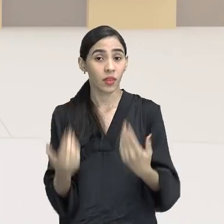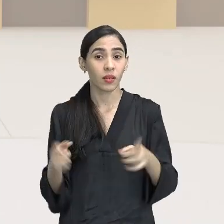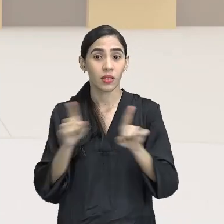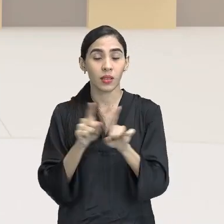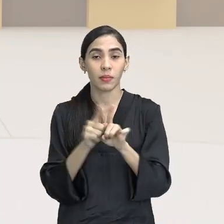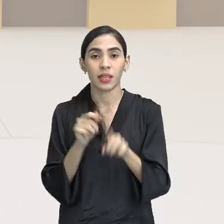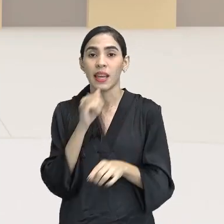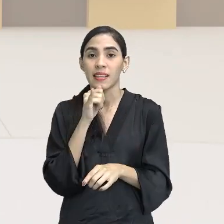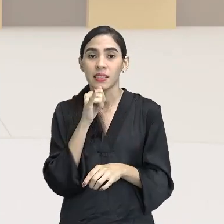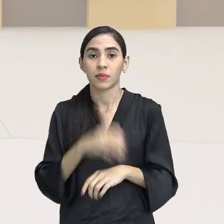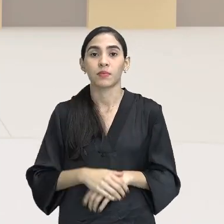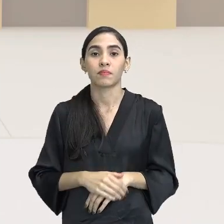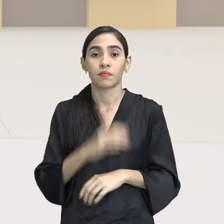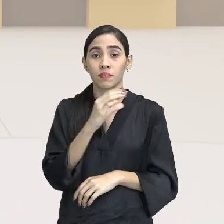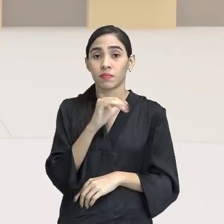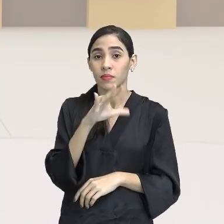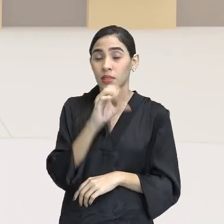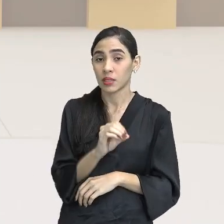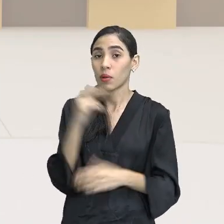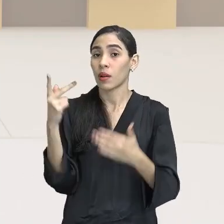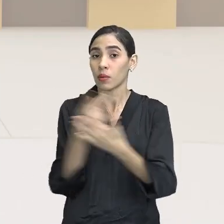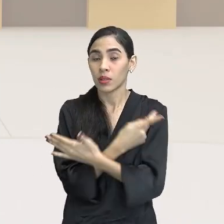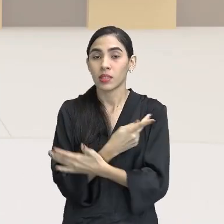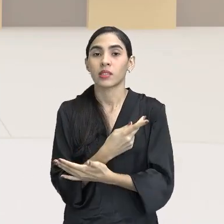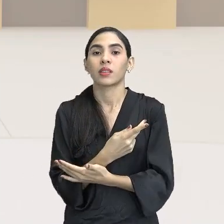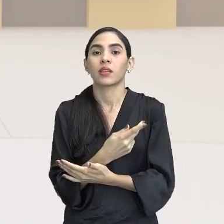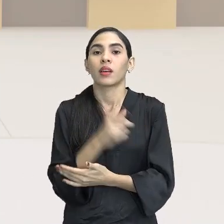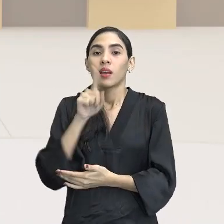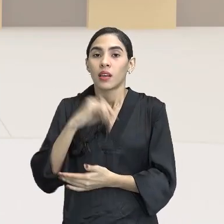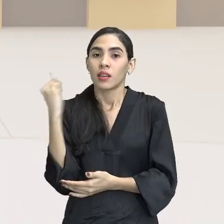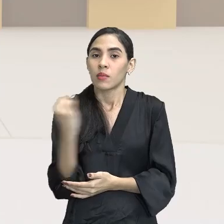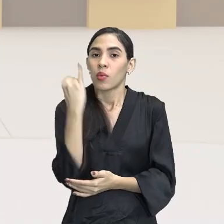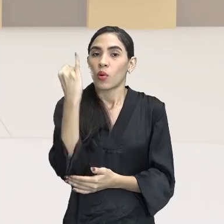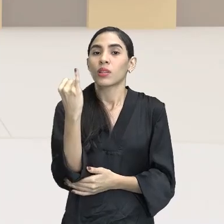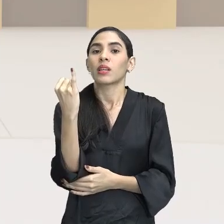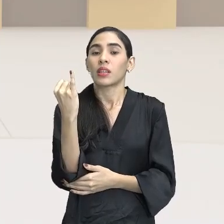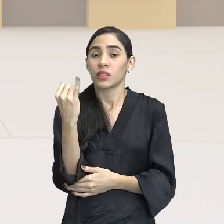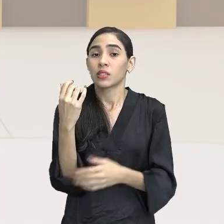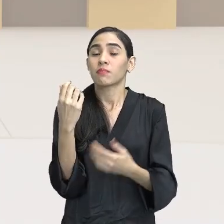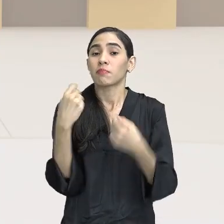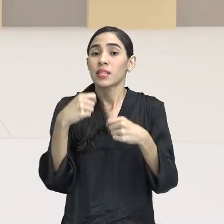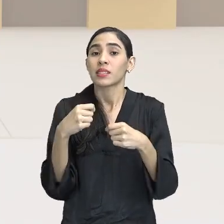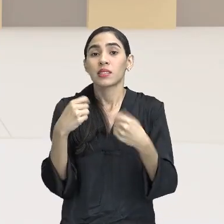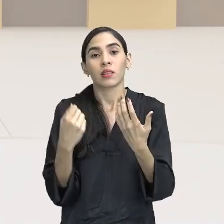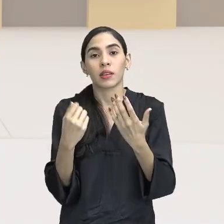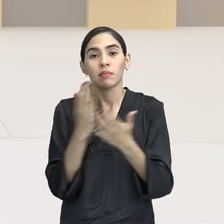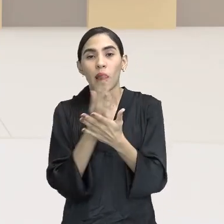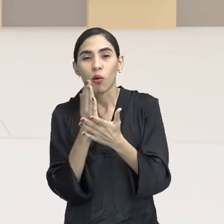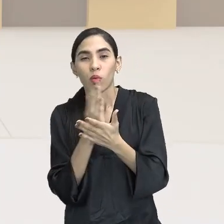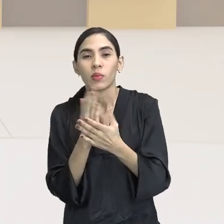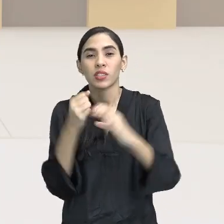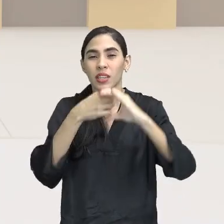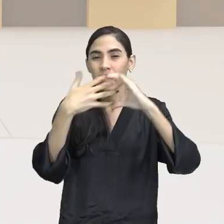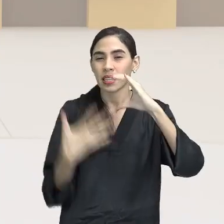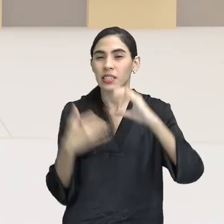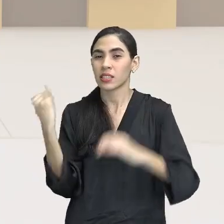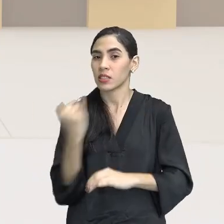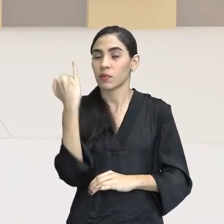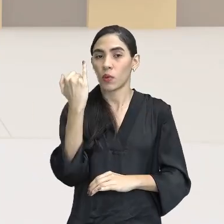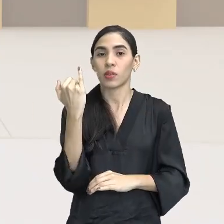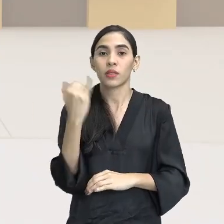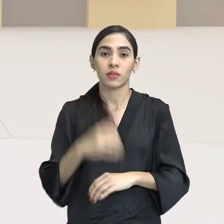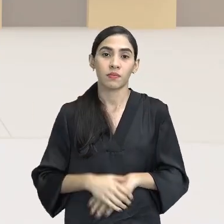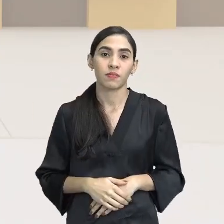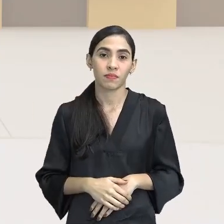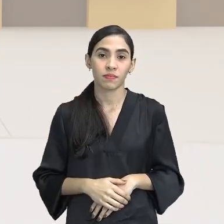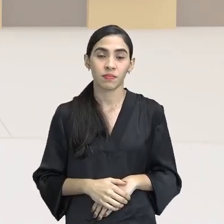né, para que esses ciclos aconteçam, é importante que tenham alguns fatores, né, como a gente pôde observar também, né? A gente viu